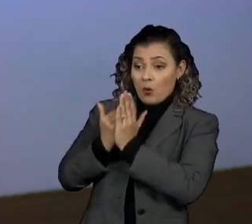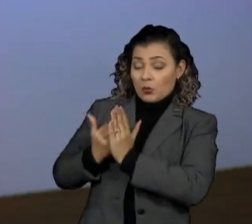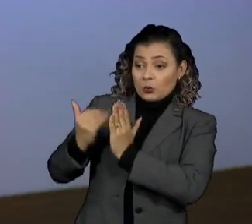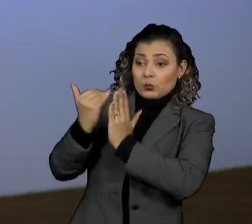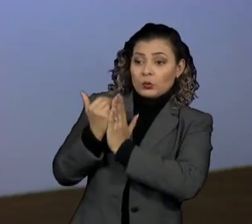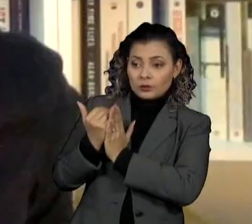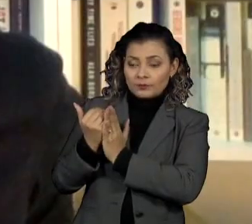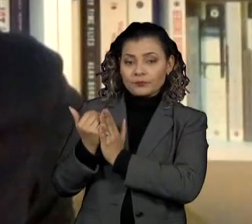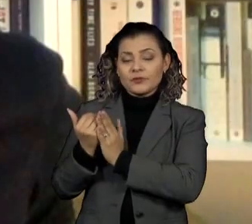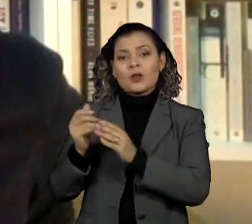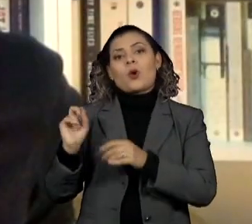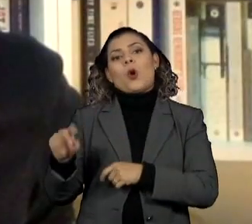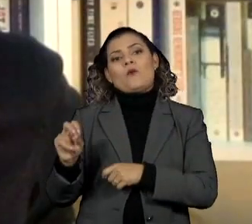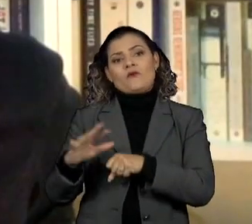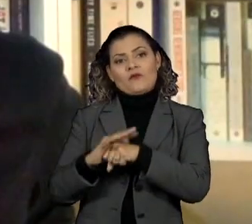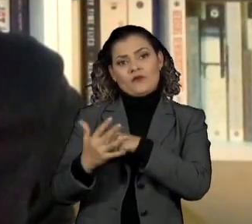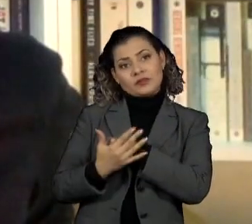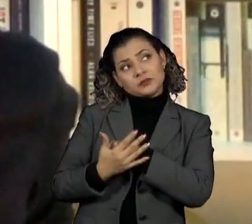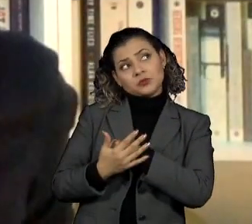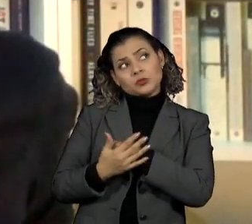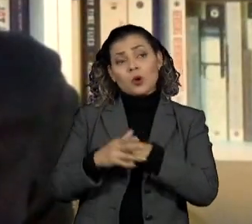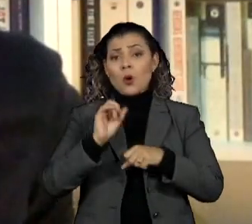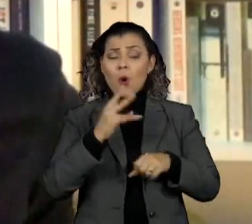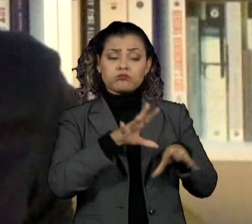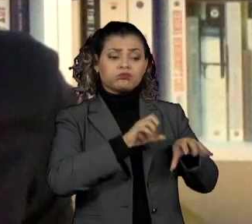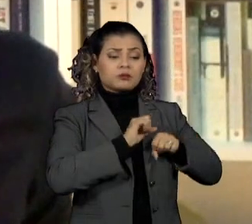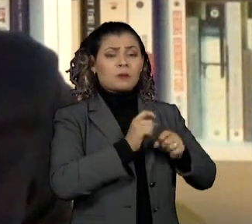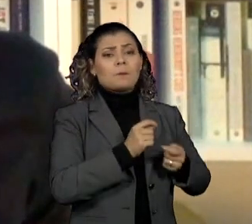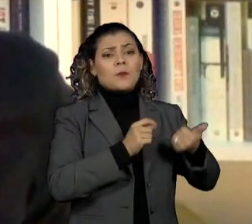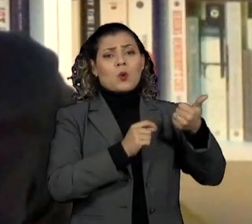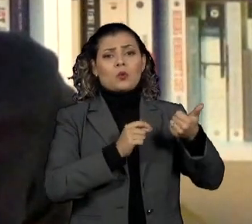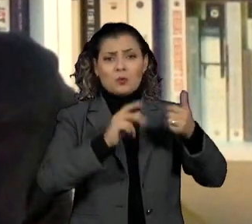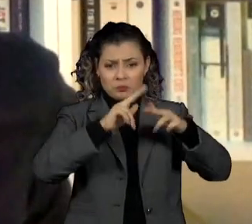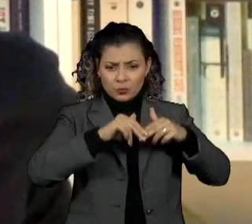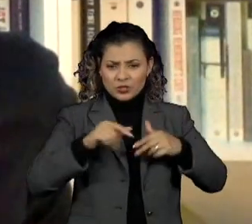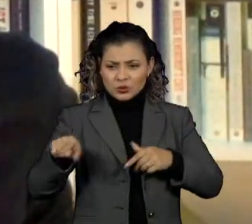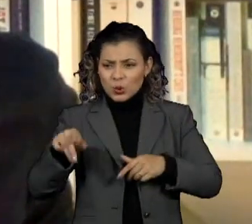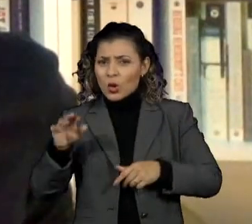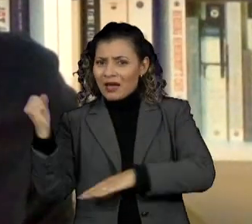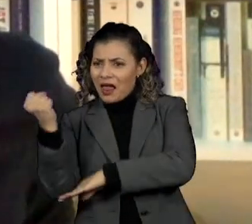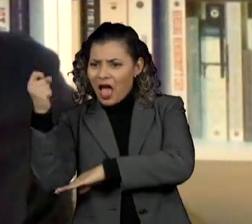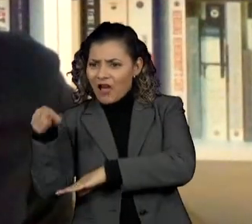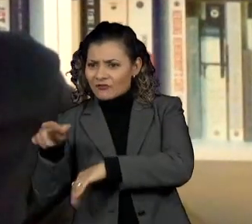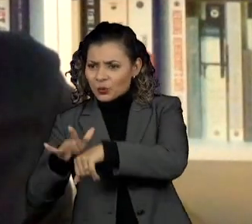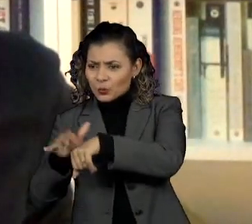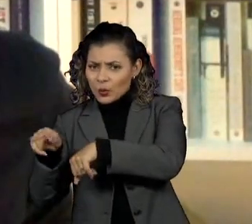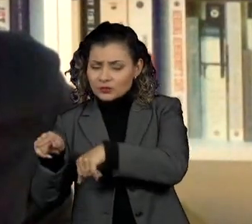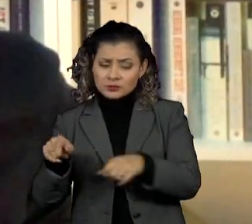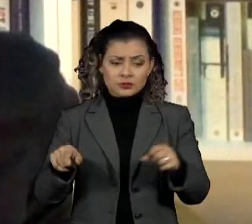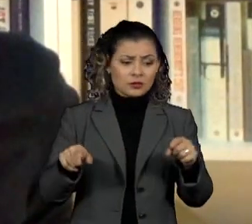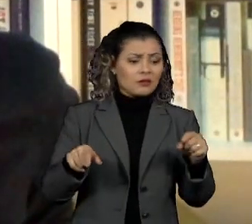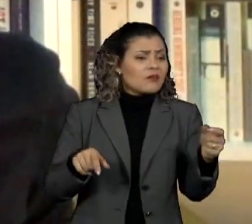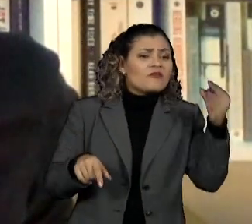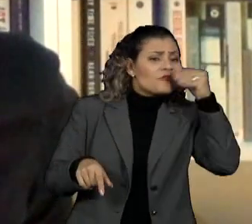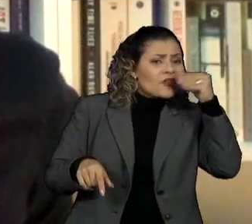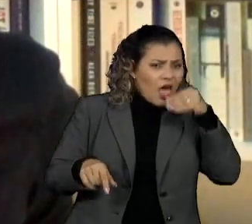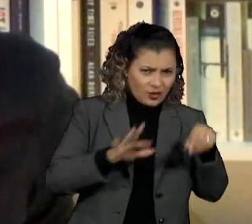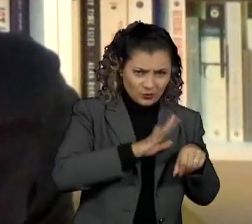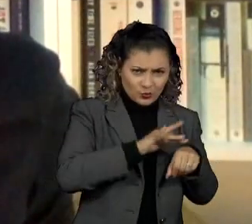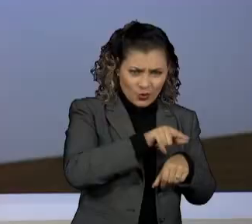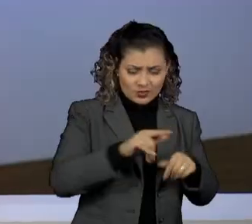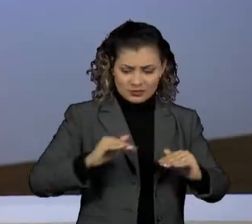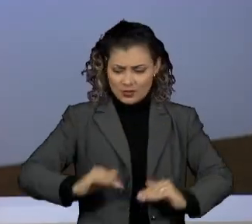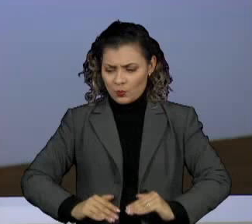que isso faria diferença no desenvolvimento da doença e no desenvolvimento da imunidade.